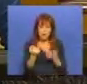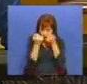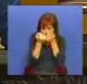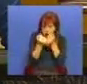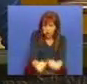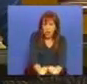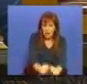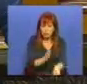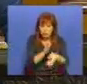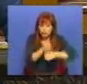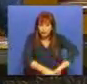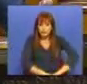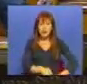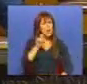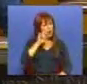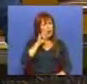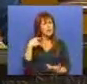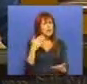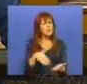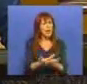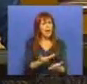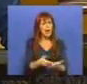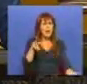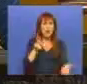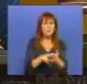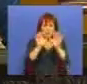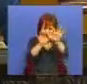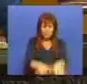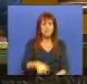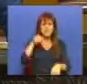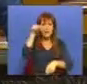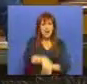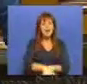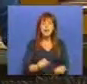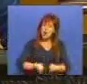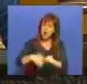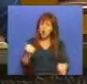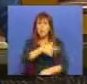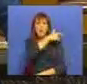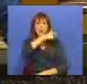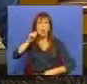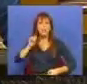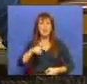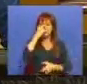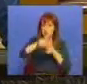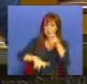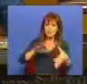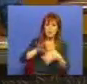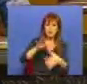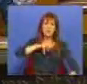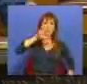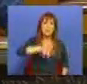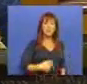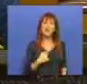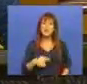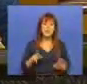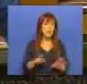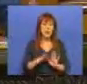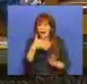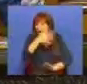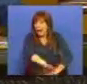esconder-se através de uma garantida ratificação parlamentar, quebrando o compromisso com os portugueses, para não